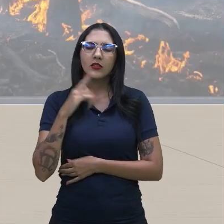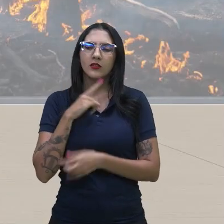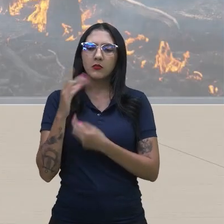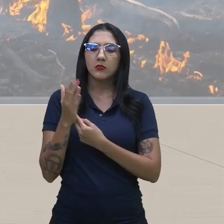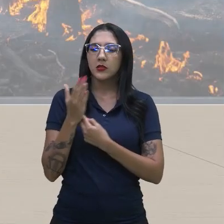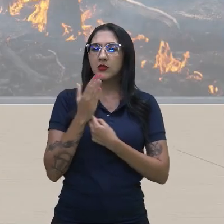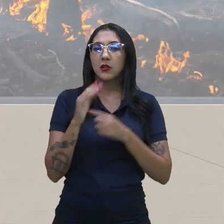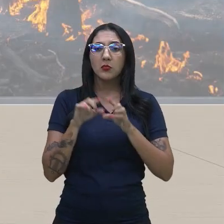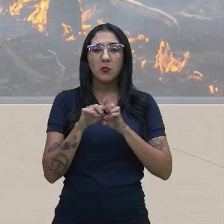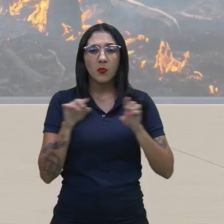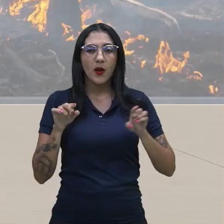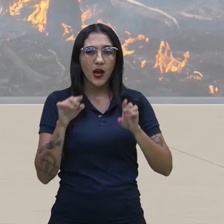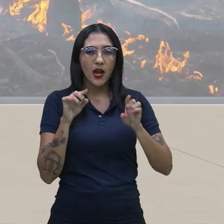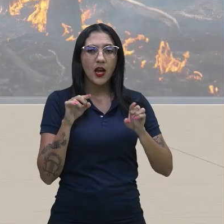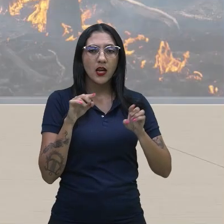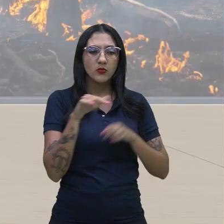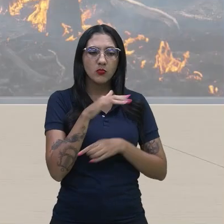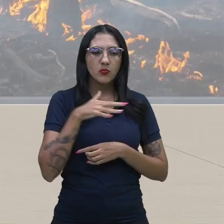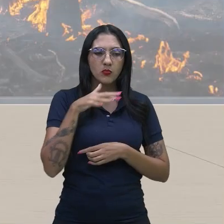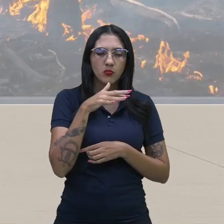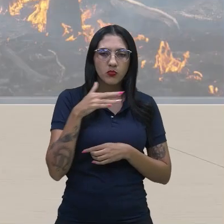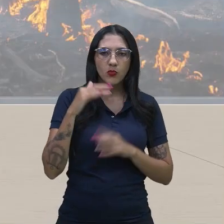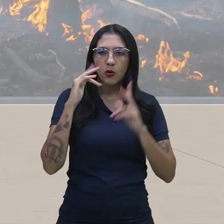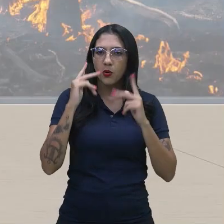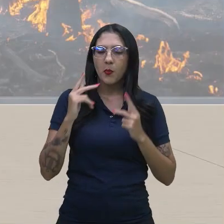está conseguindo perceber, né?